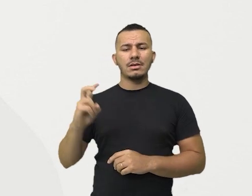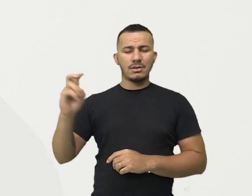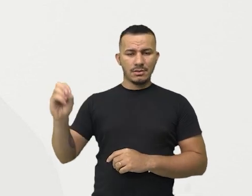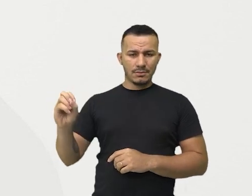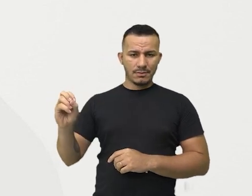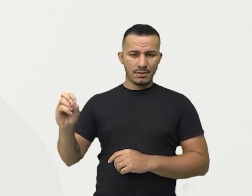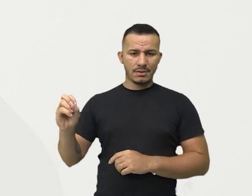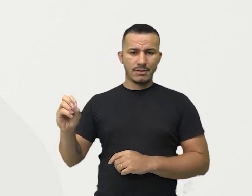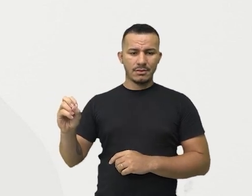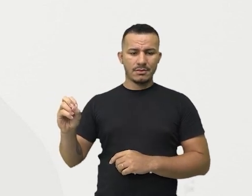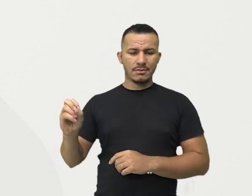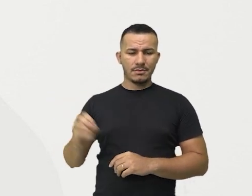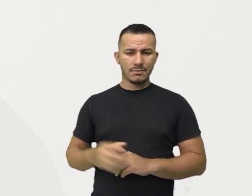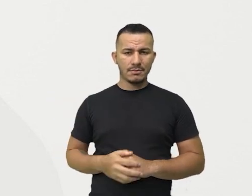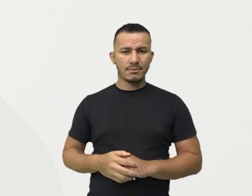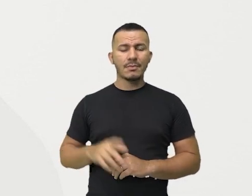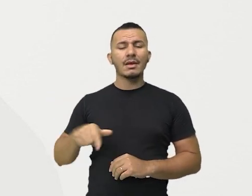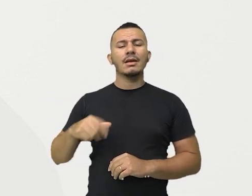150